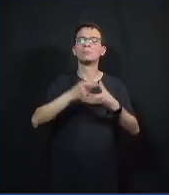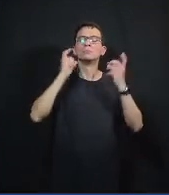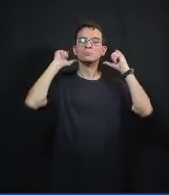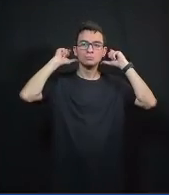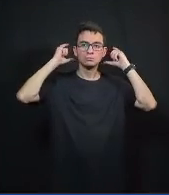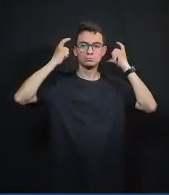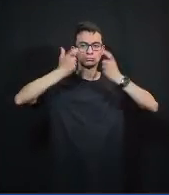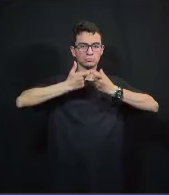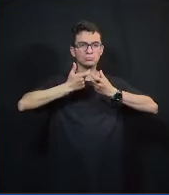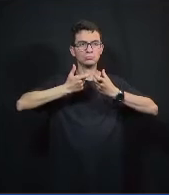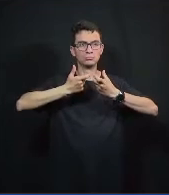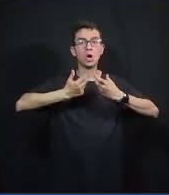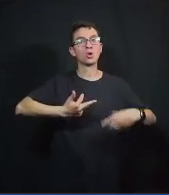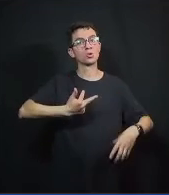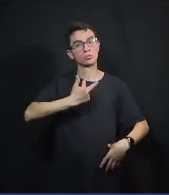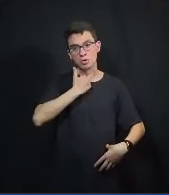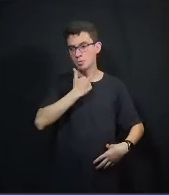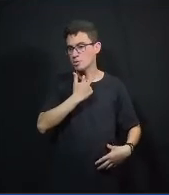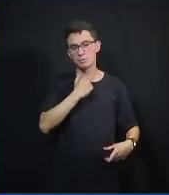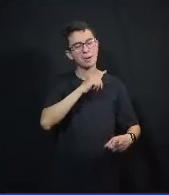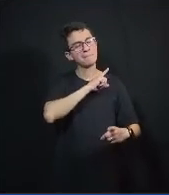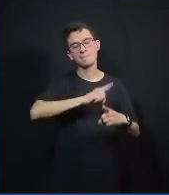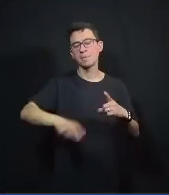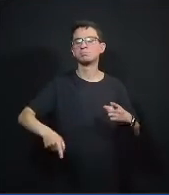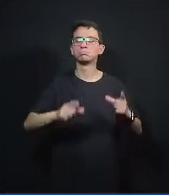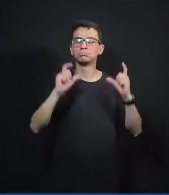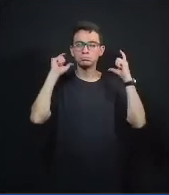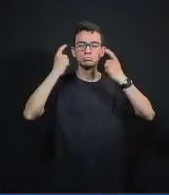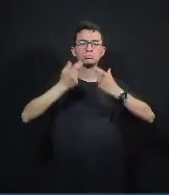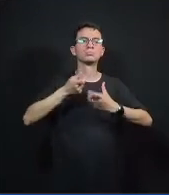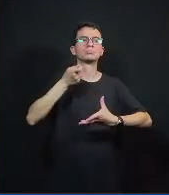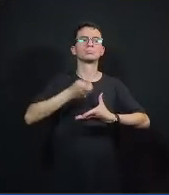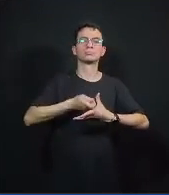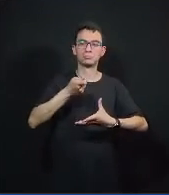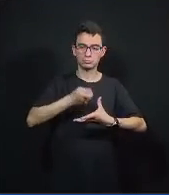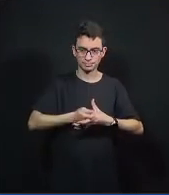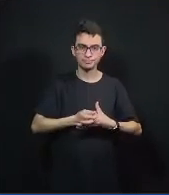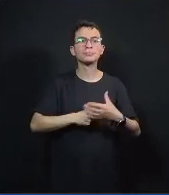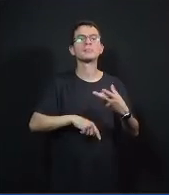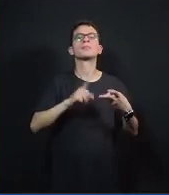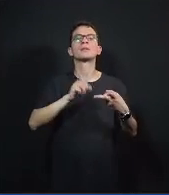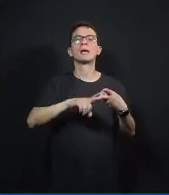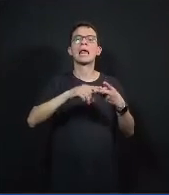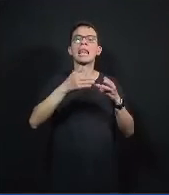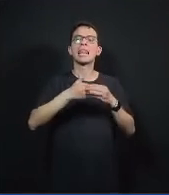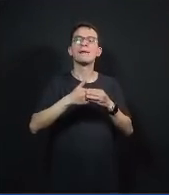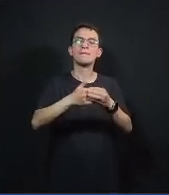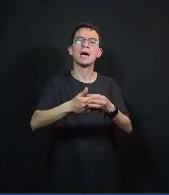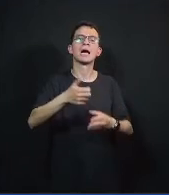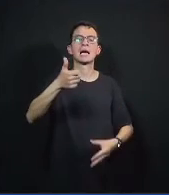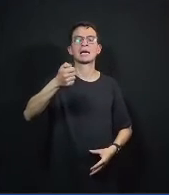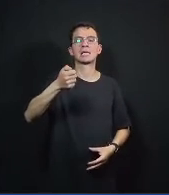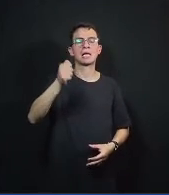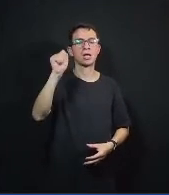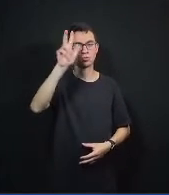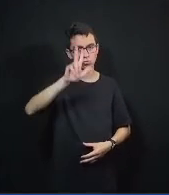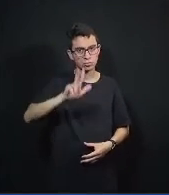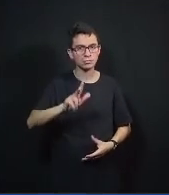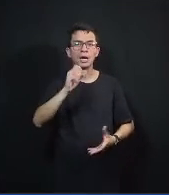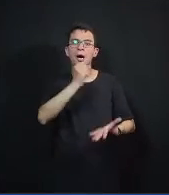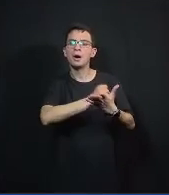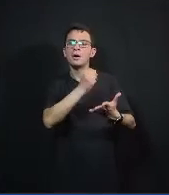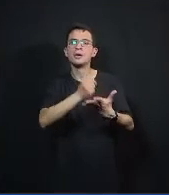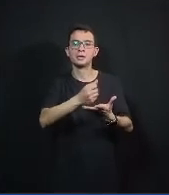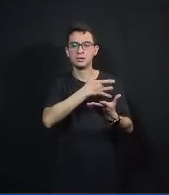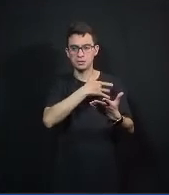de todos, não saia de casa sem ela. O eleitor deve levar uma caneta azul, deve ficar atento aos protocolos de saúde estabelecidos